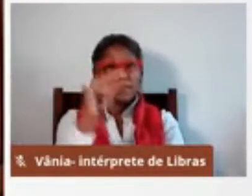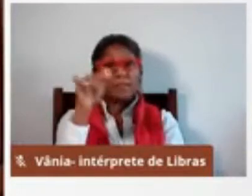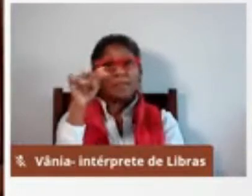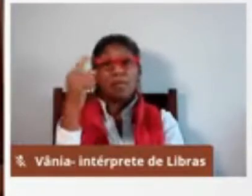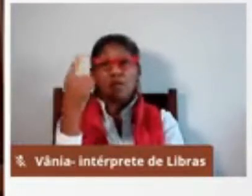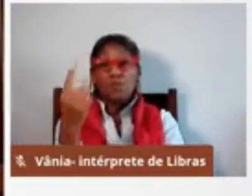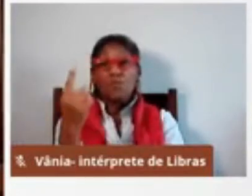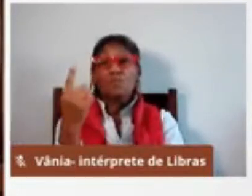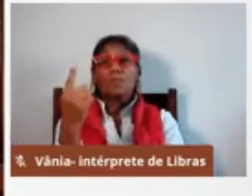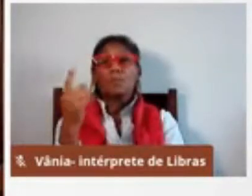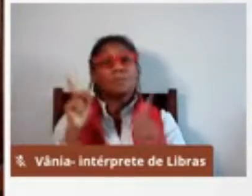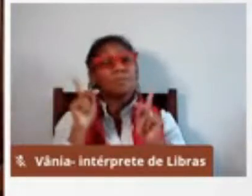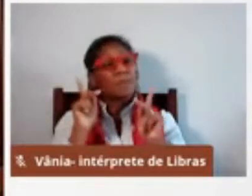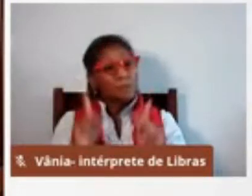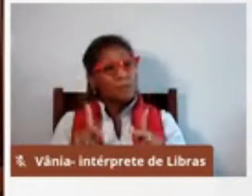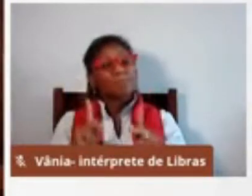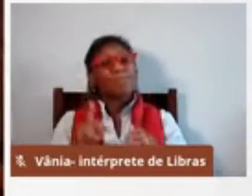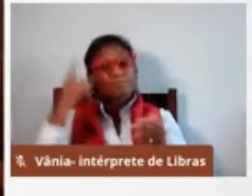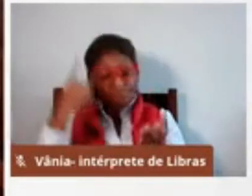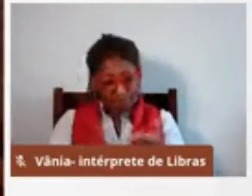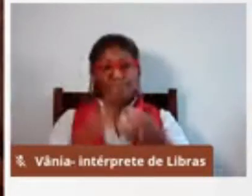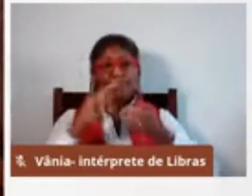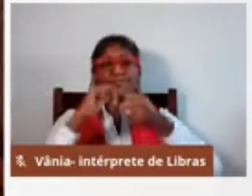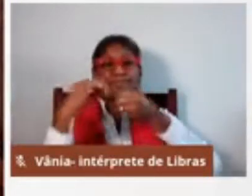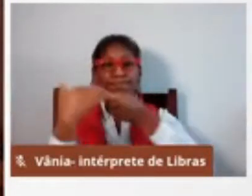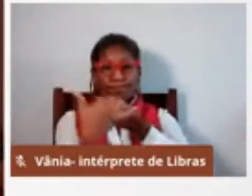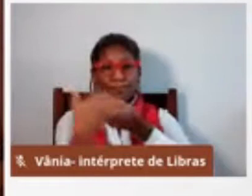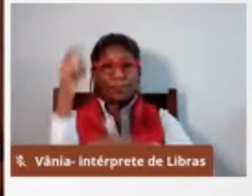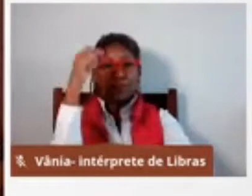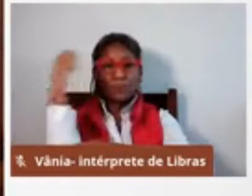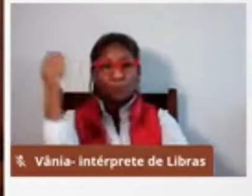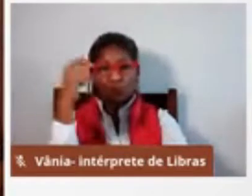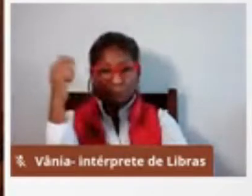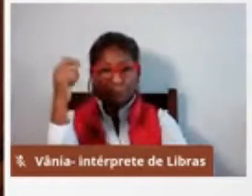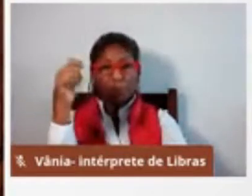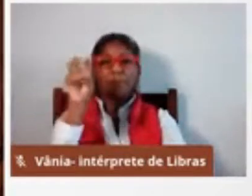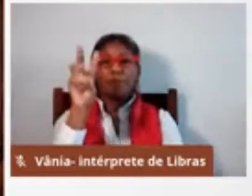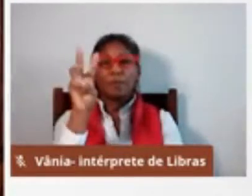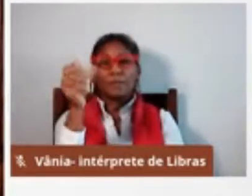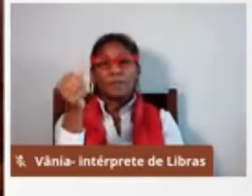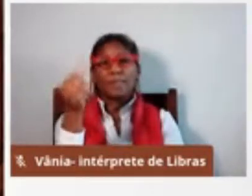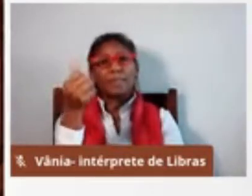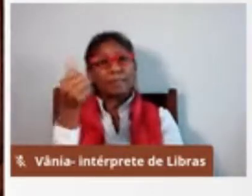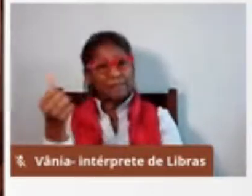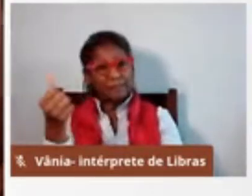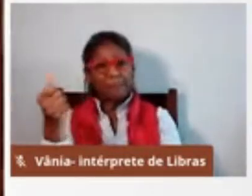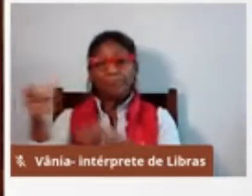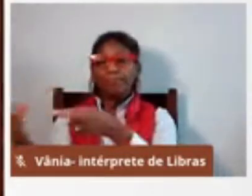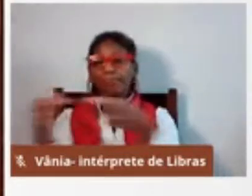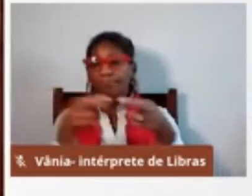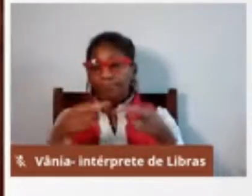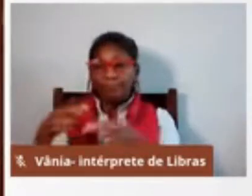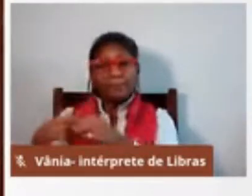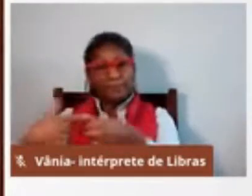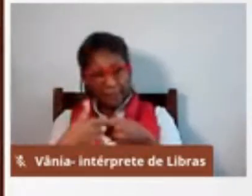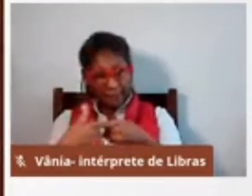16.471 casos confirmados para o coronavírus aqui no Rio Grande do Sul, em 356 municípios gaúchos,